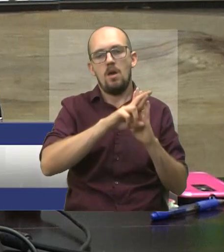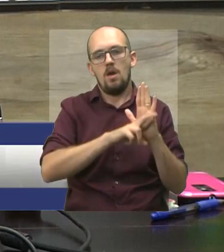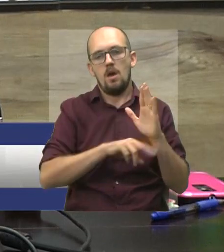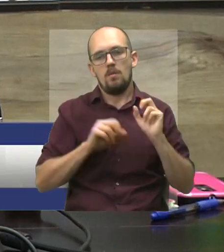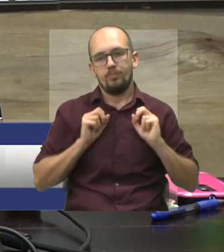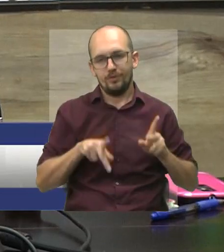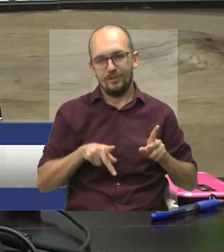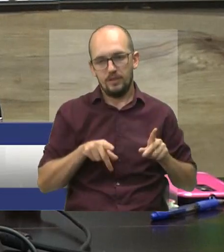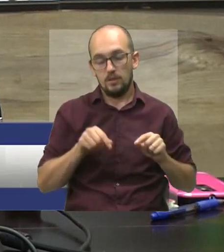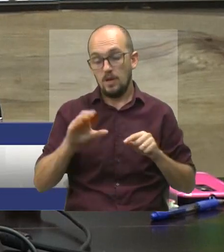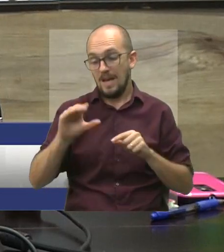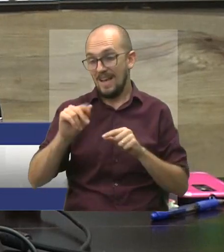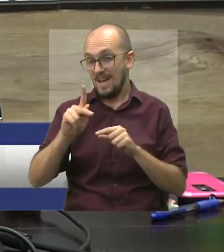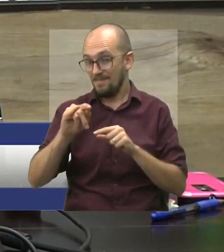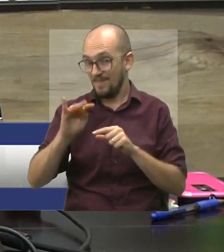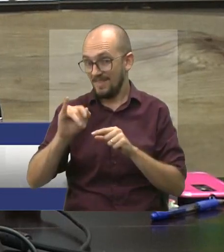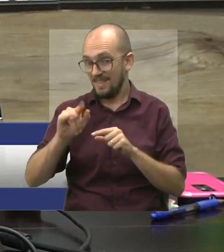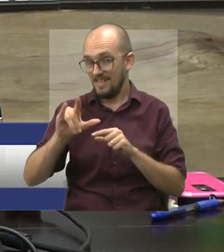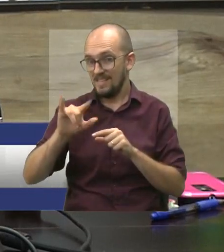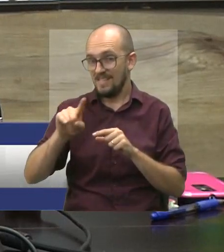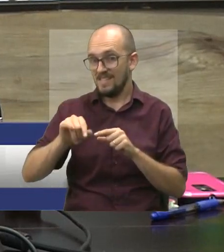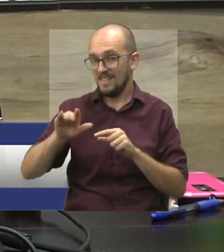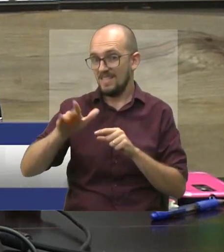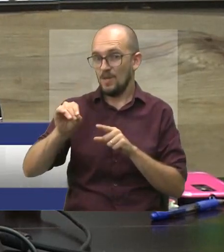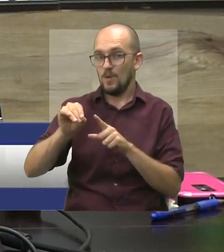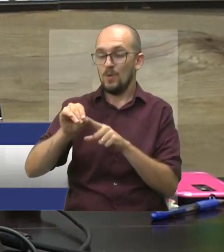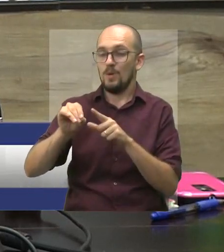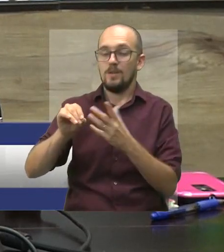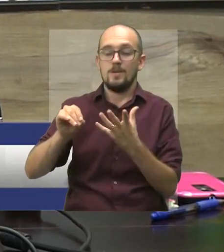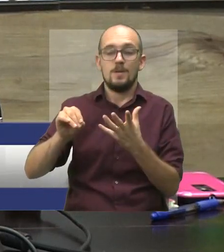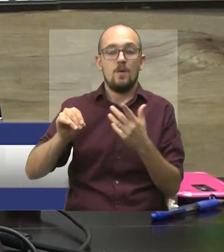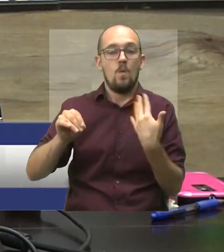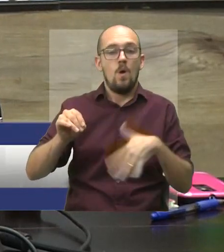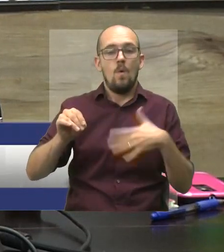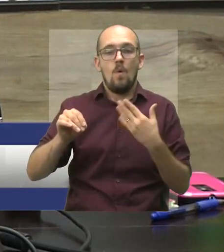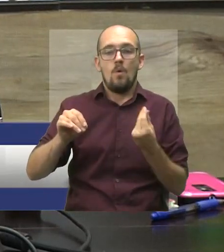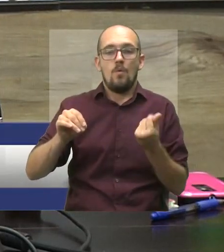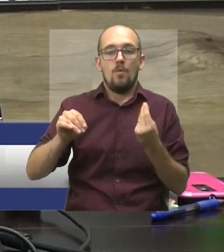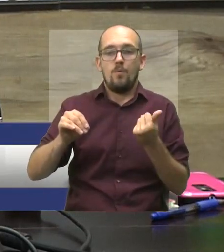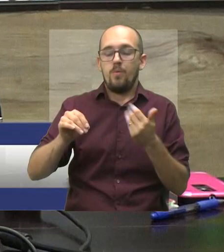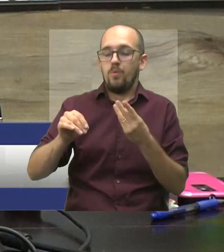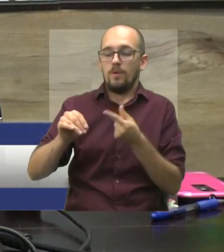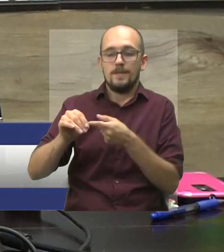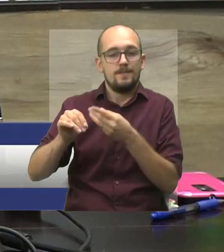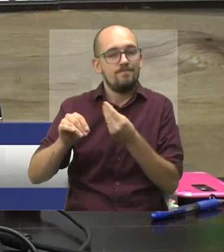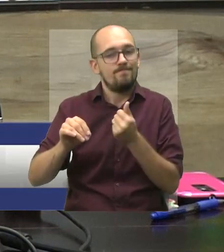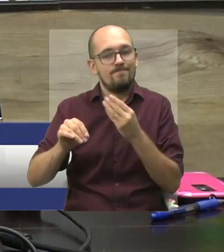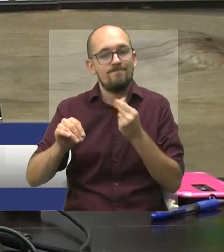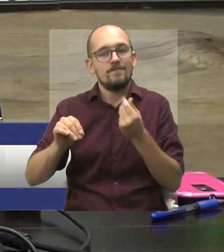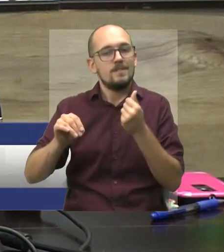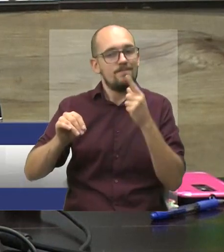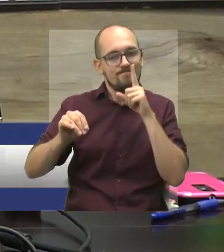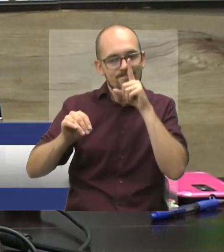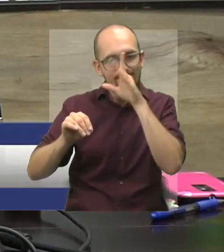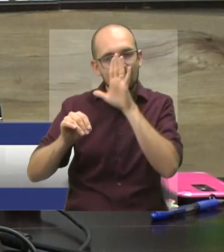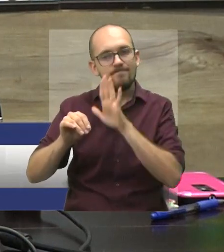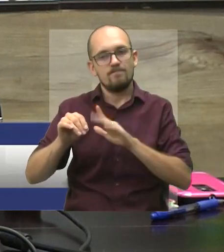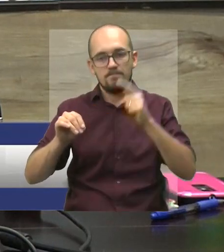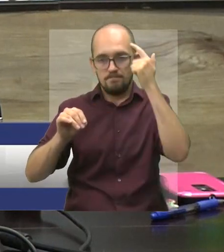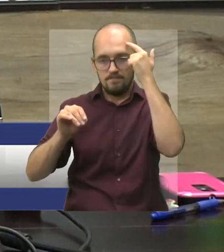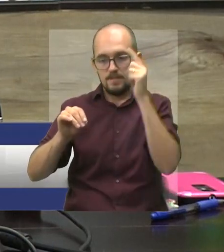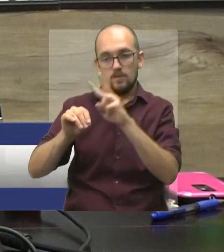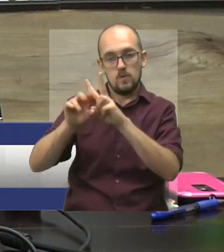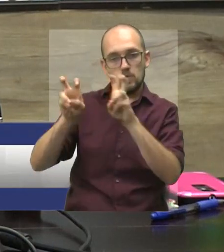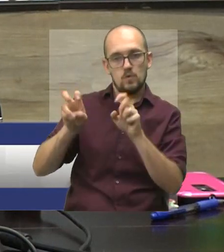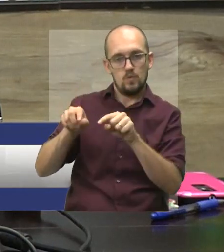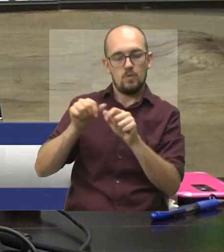aposentadorias. Isso que é algo muito sensível que devemos pensar sobre